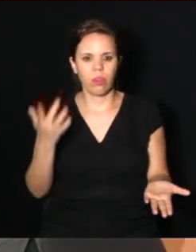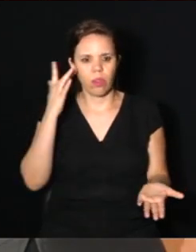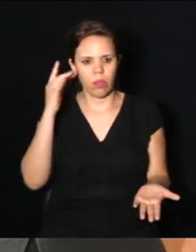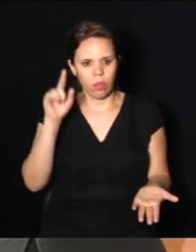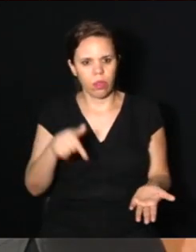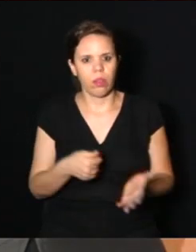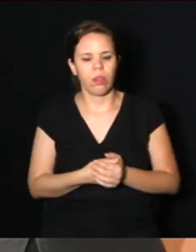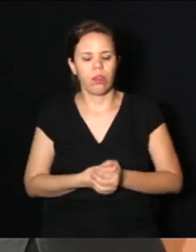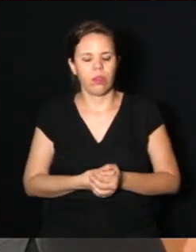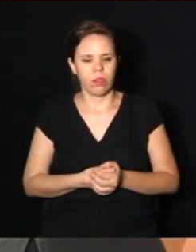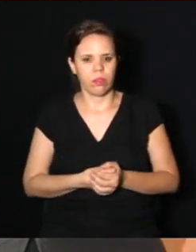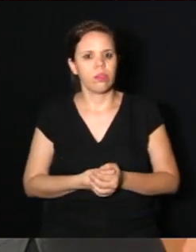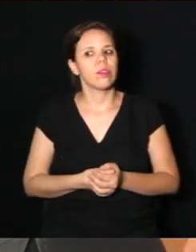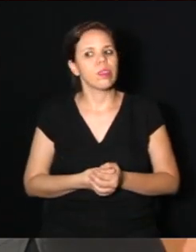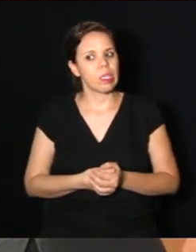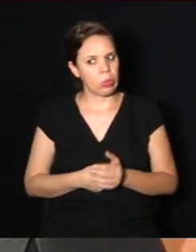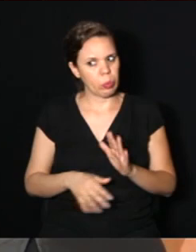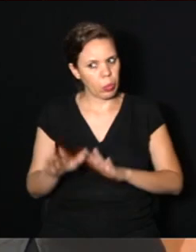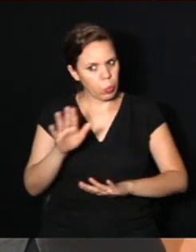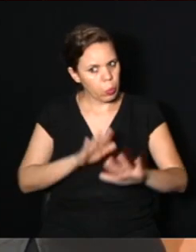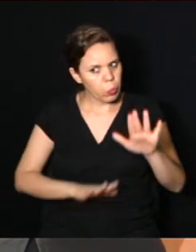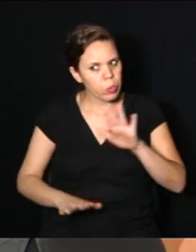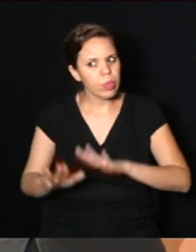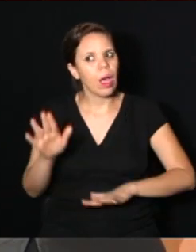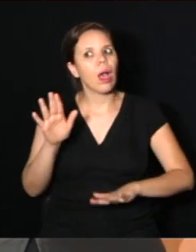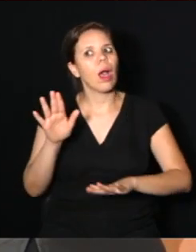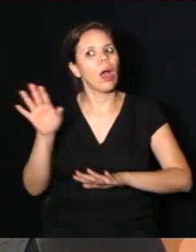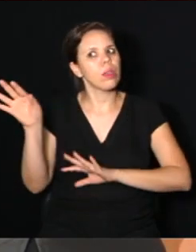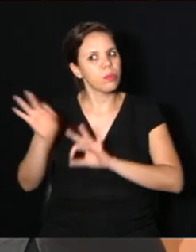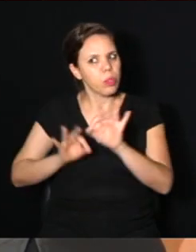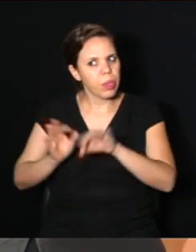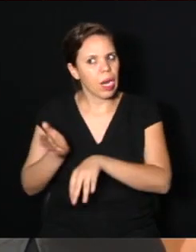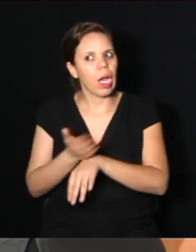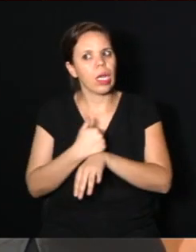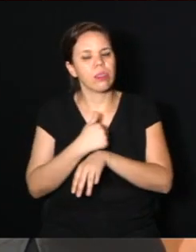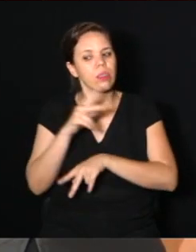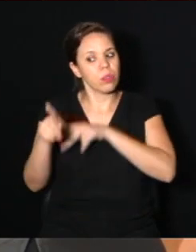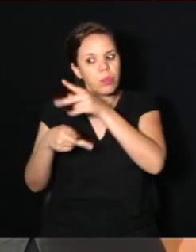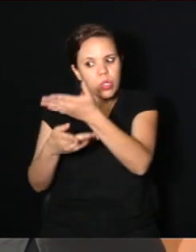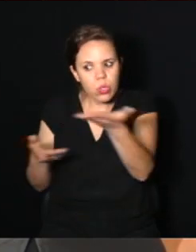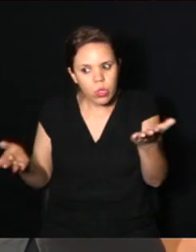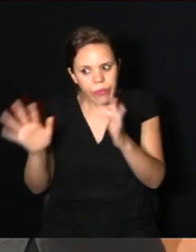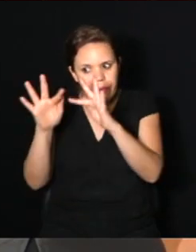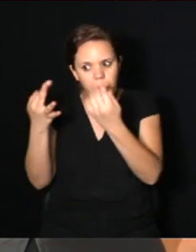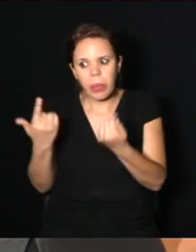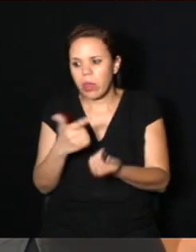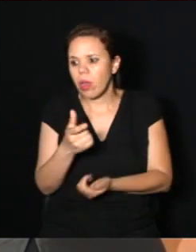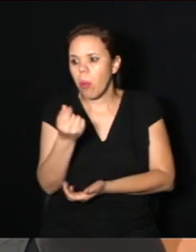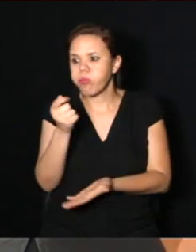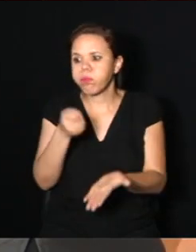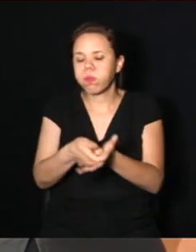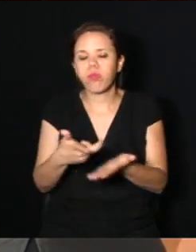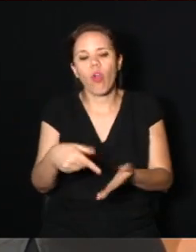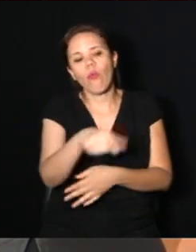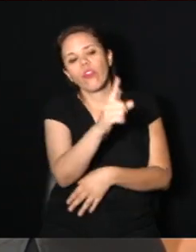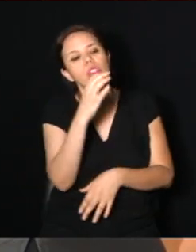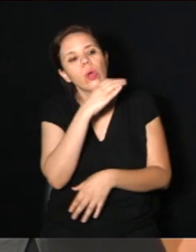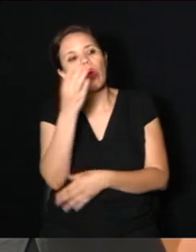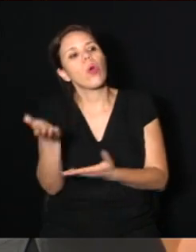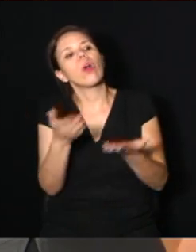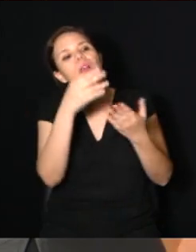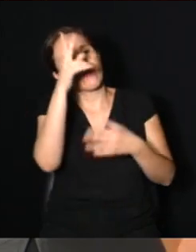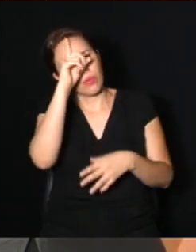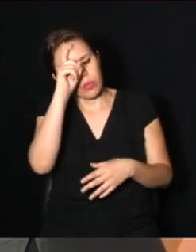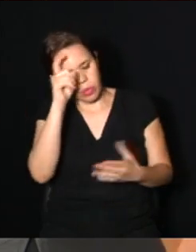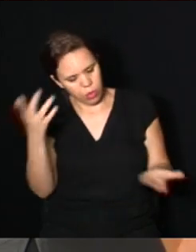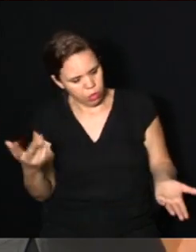prever, porque são pessoas que não têm condições de, deu um problema aqui, vou sair correndo, vou lá para o